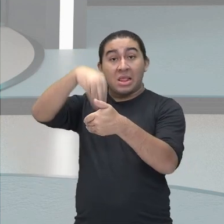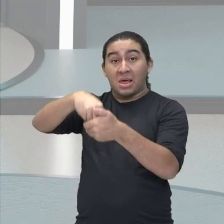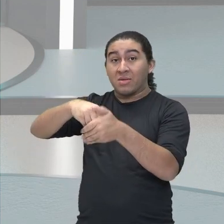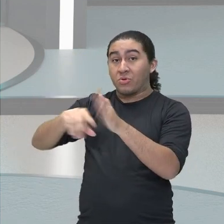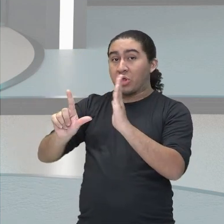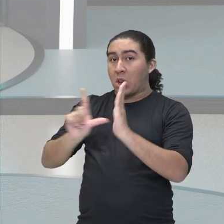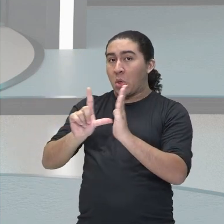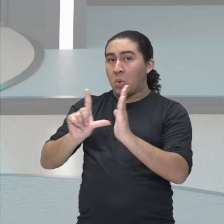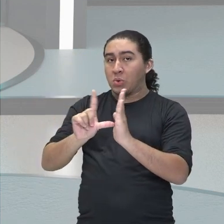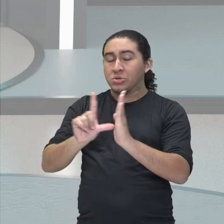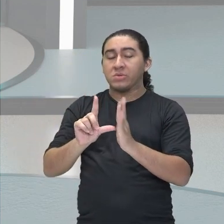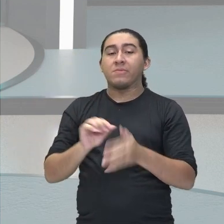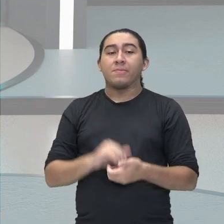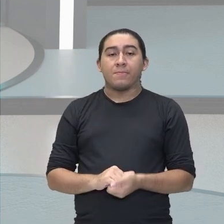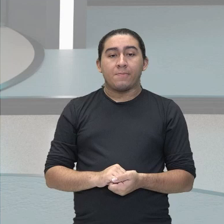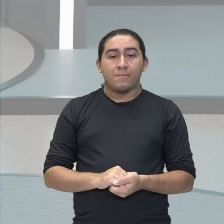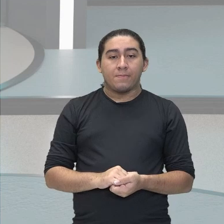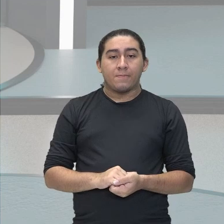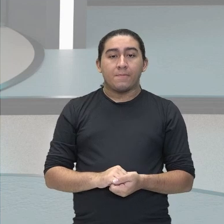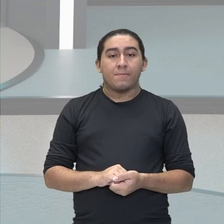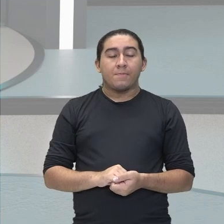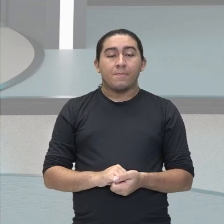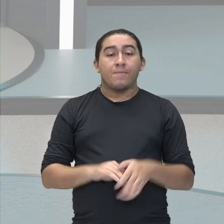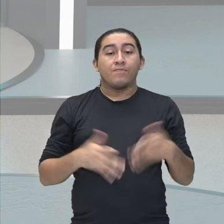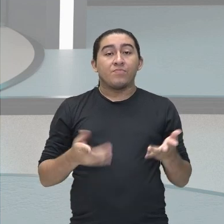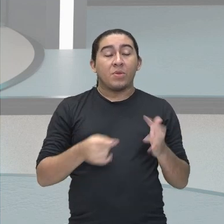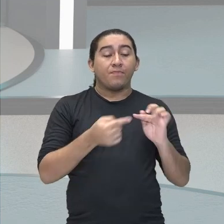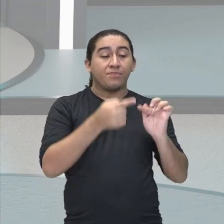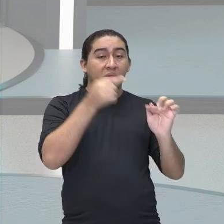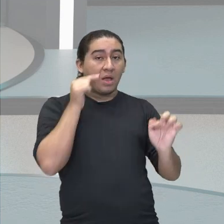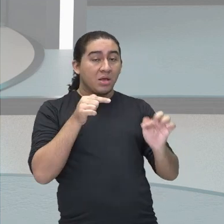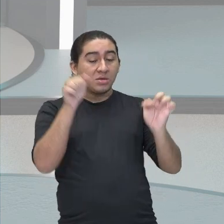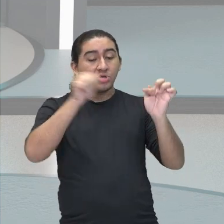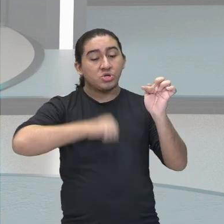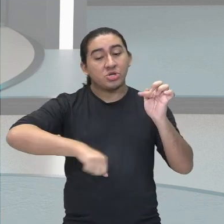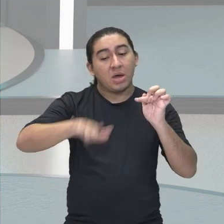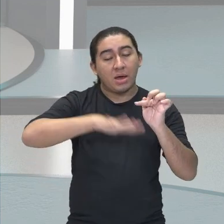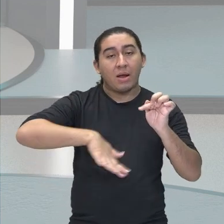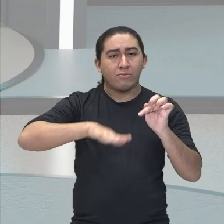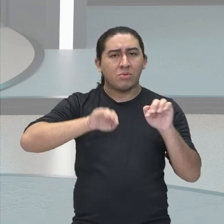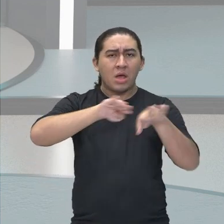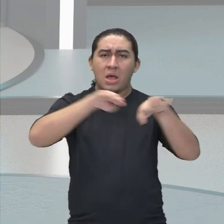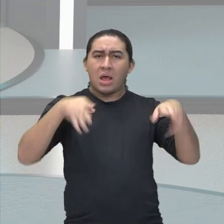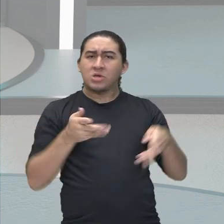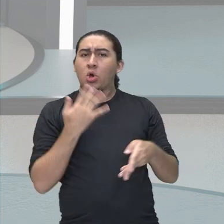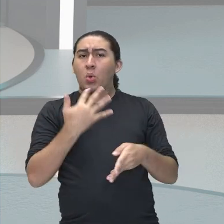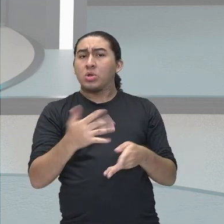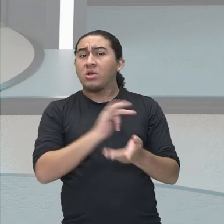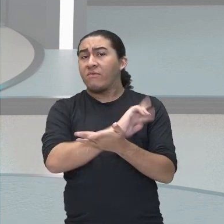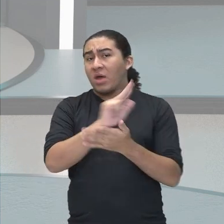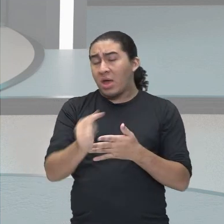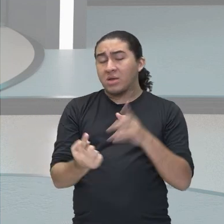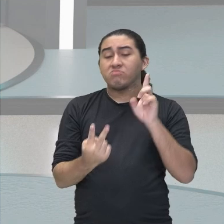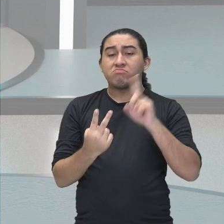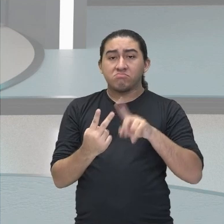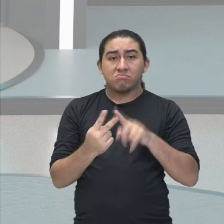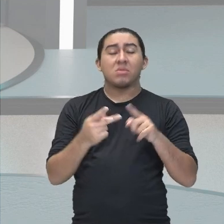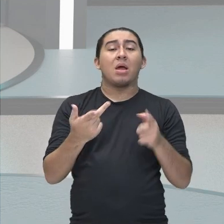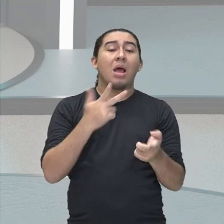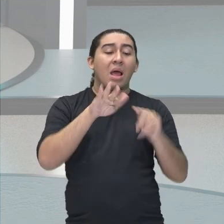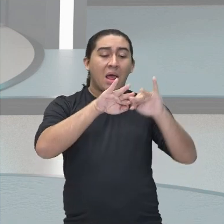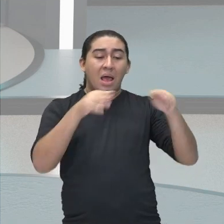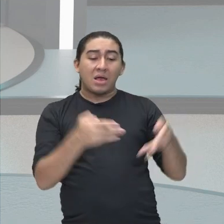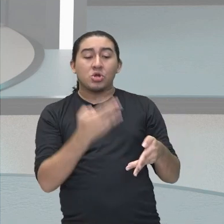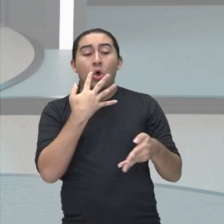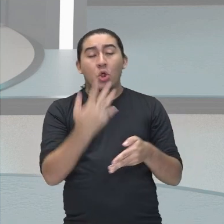sintético, absoluto analítico, eu falo de um modo geral. A caixa é coloridíssima, a caixa é extremamente colorida.